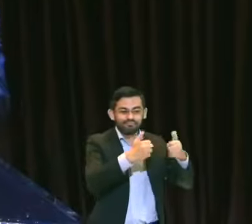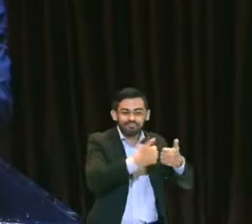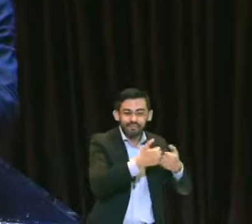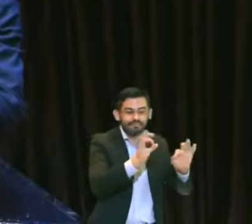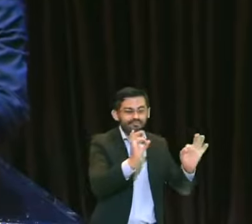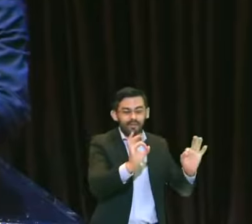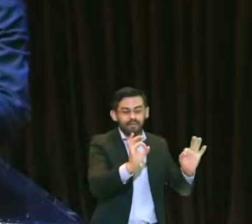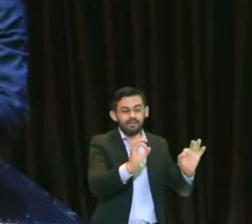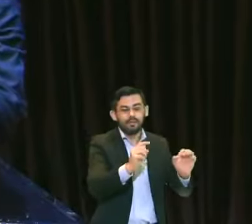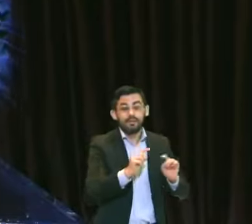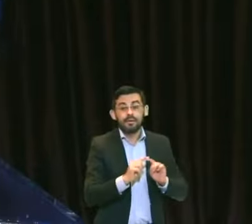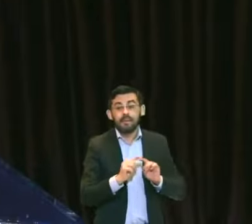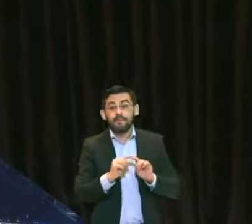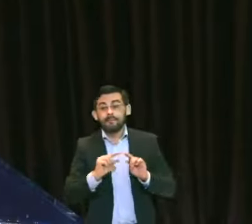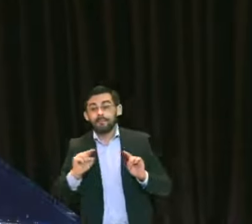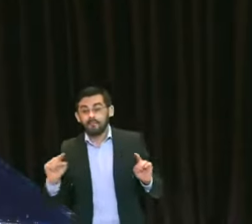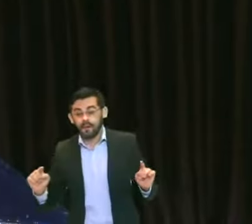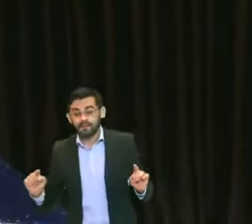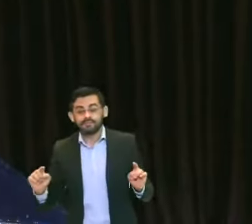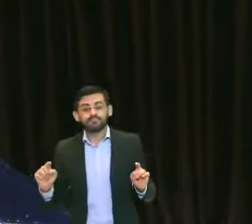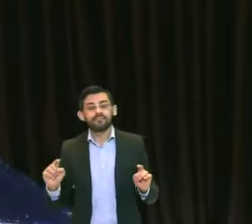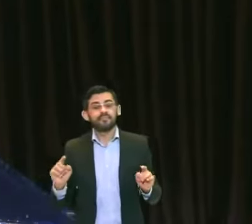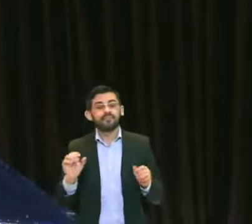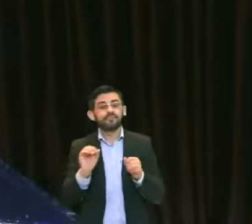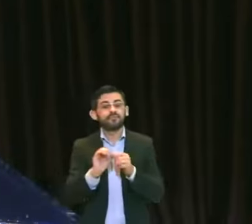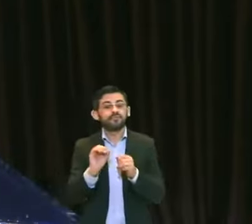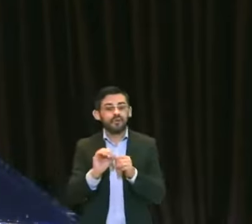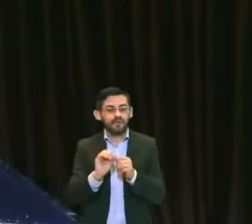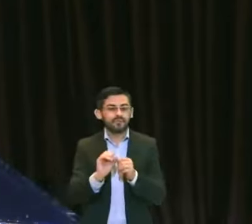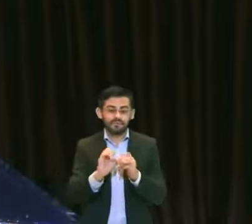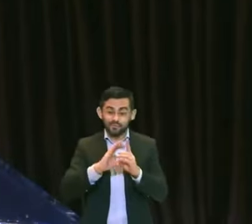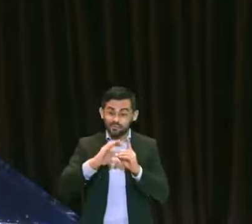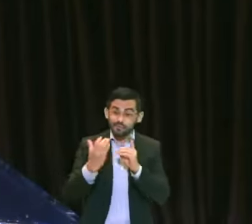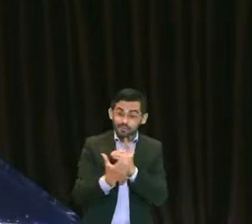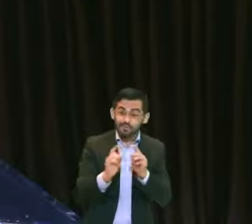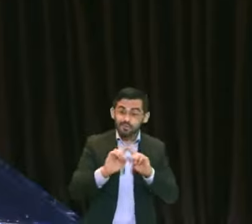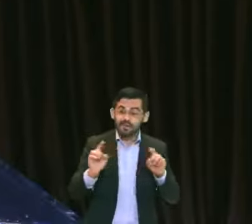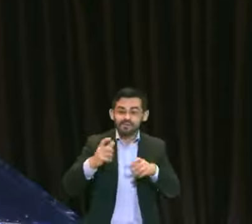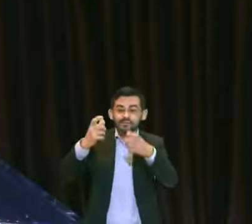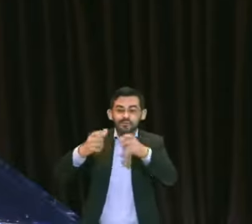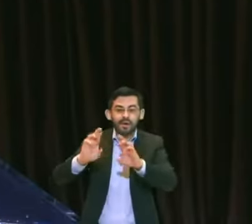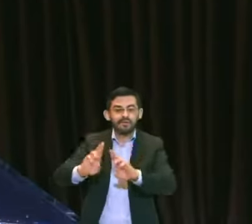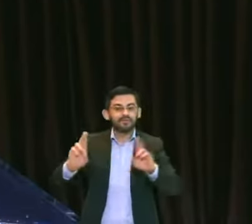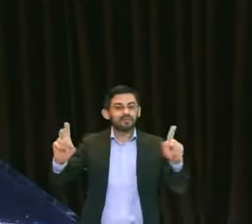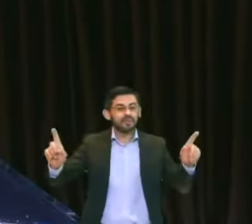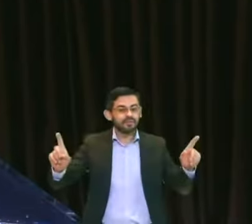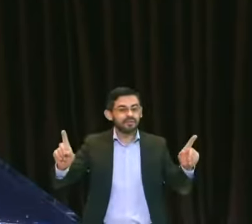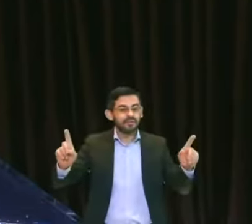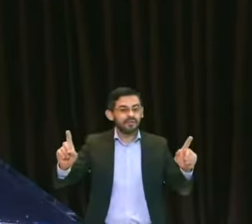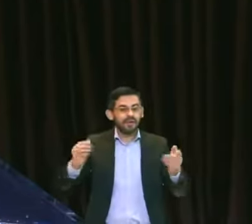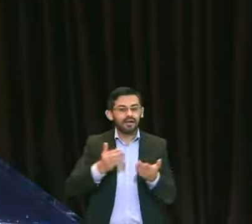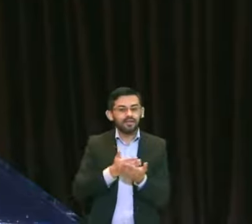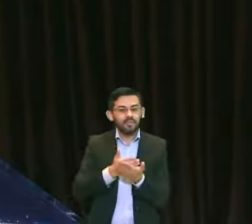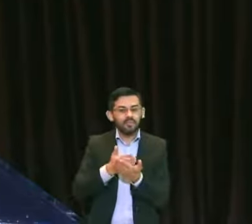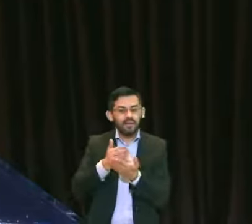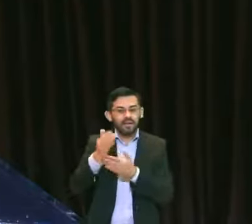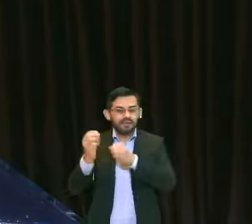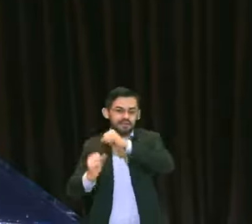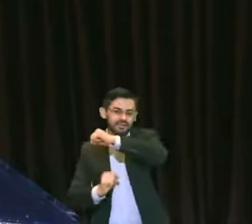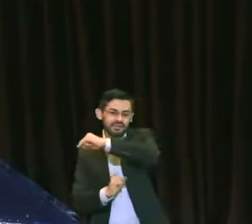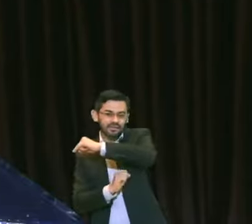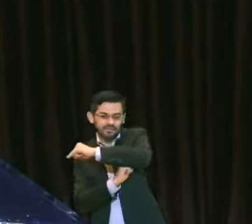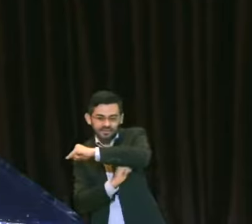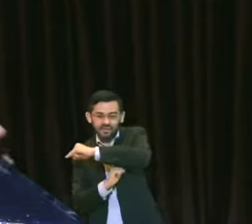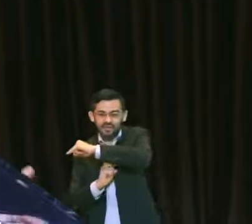E aí eles fazem o mesmo de um jeito diferente. É aí que surgem as sinagogas. O centro